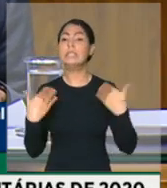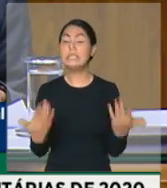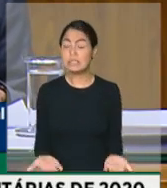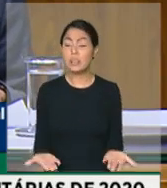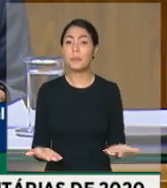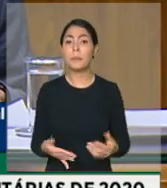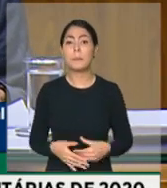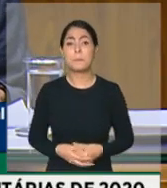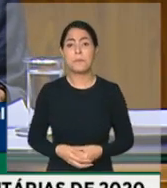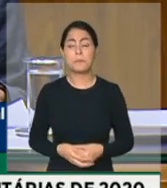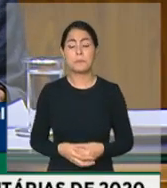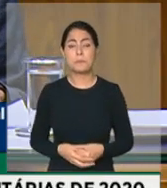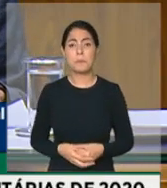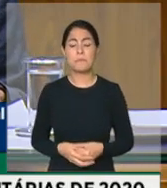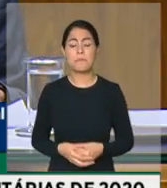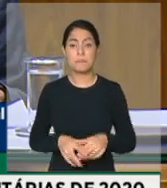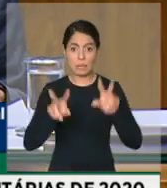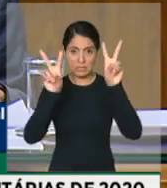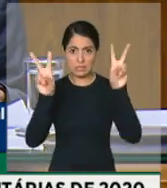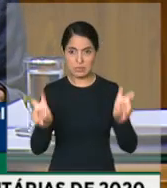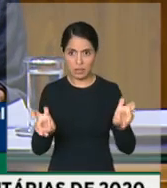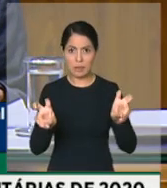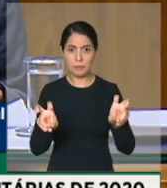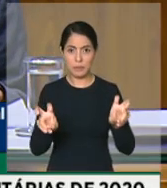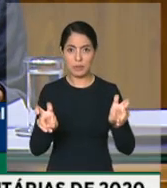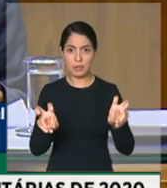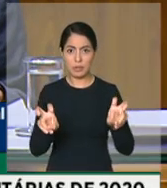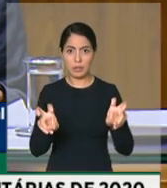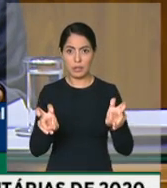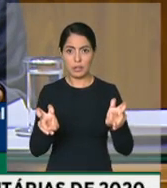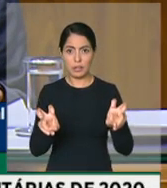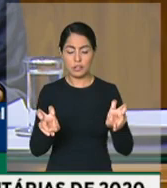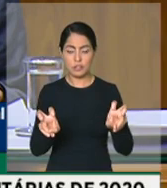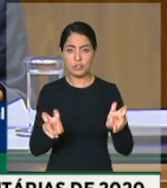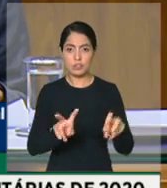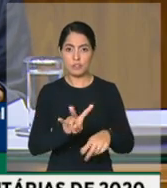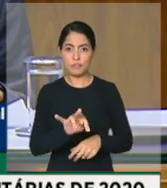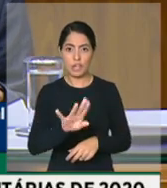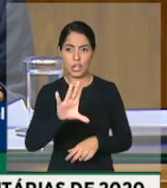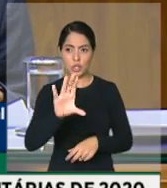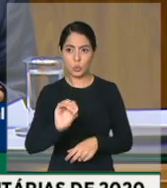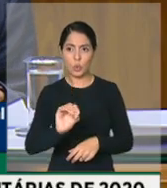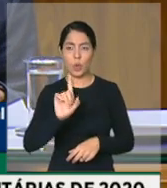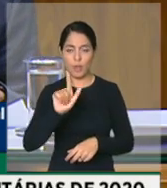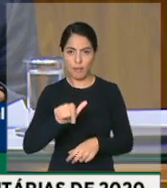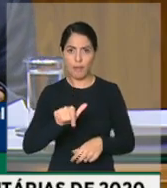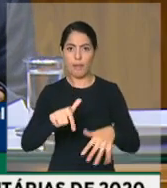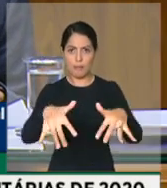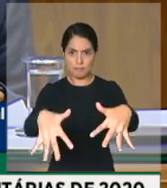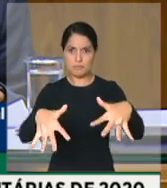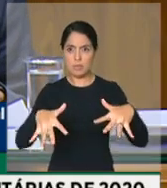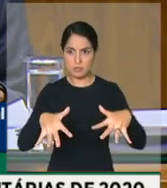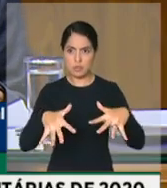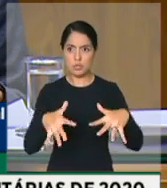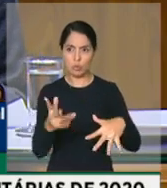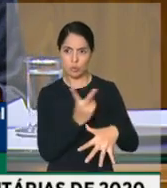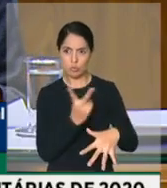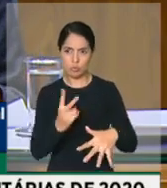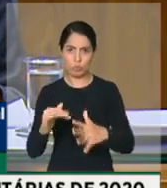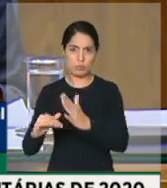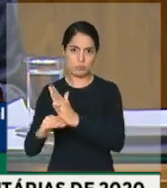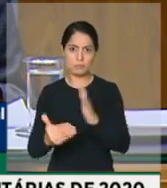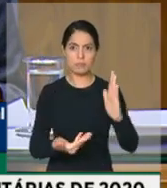considerando que o trancamento de pauta pelos vetos presidenciais se dá nas sessões conjuntas do